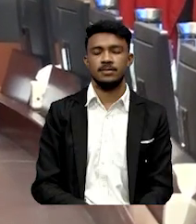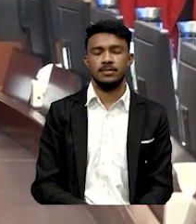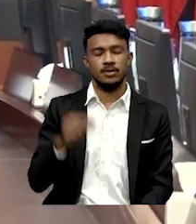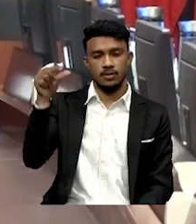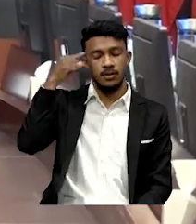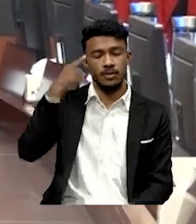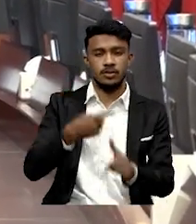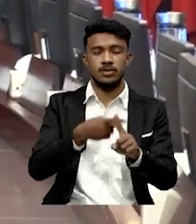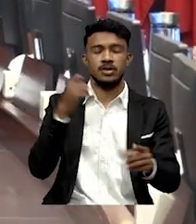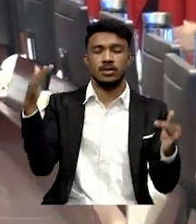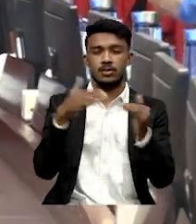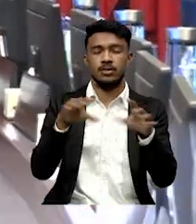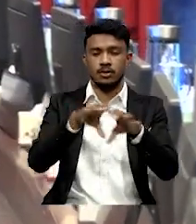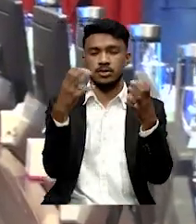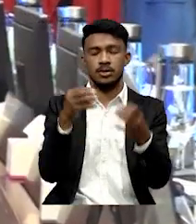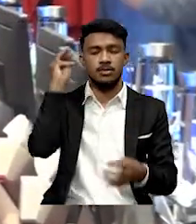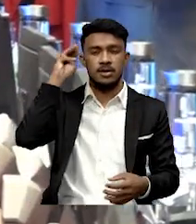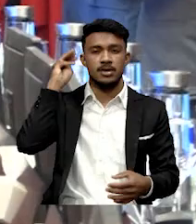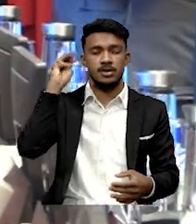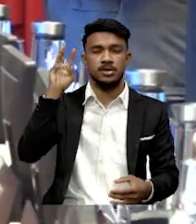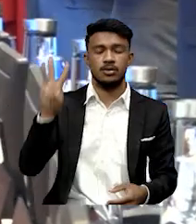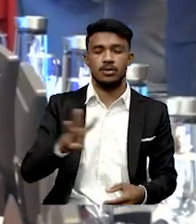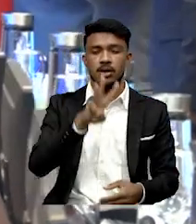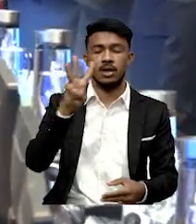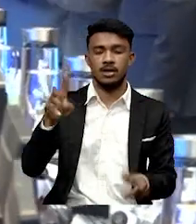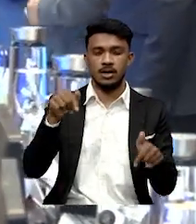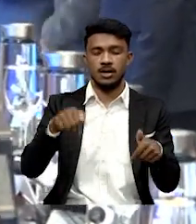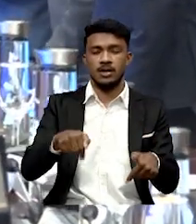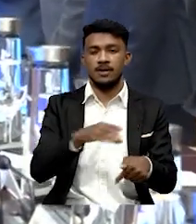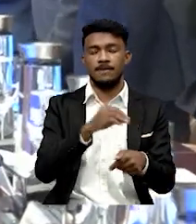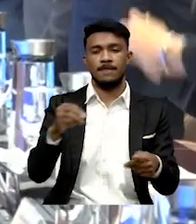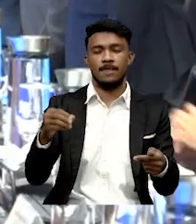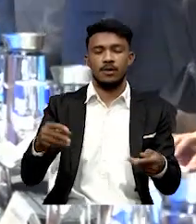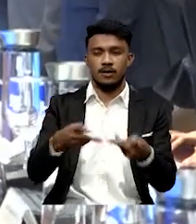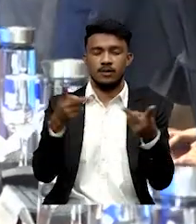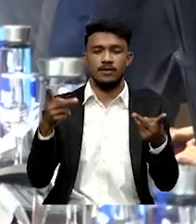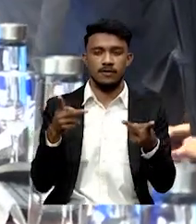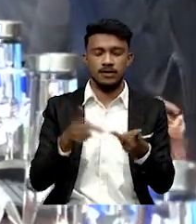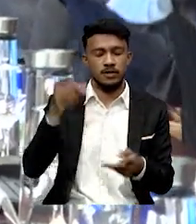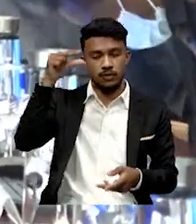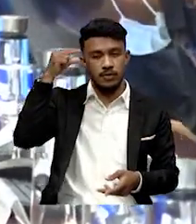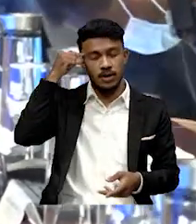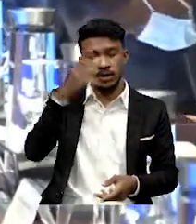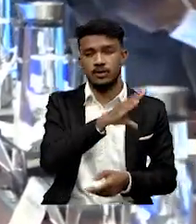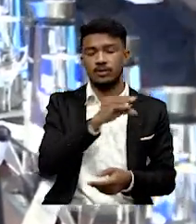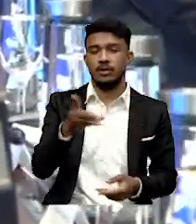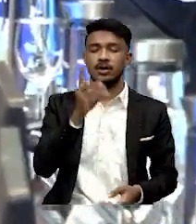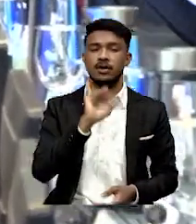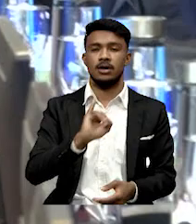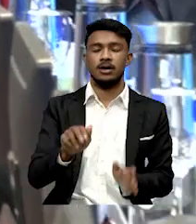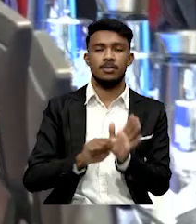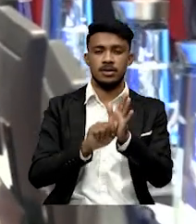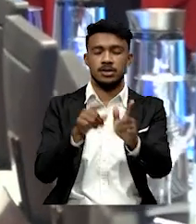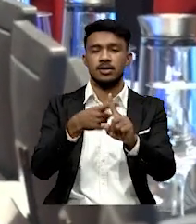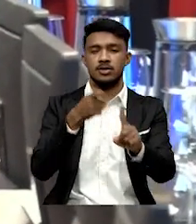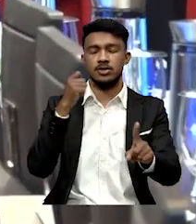Governo Liu se encontra com o Conselho Ministro quarta semana, né? E a Palácio Governo dele aprova resolução Governo Nian, nebe apresenta